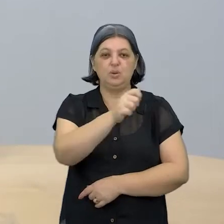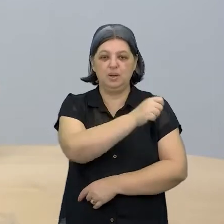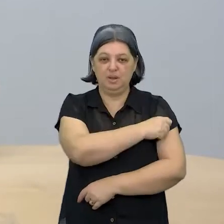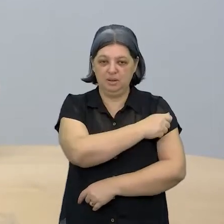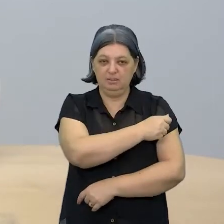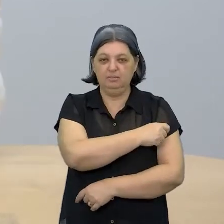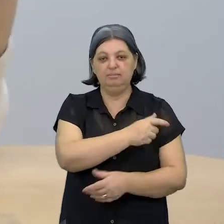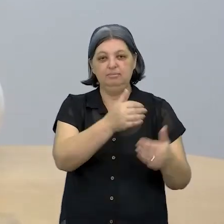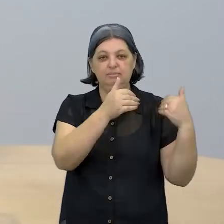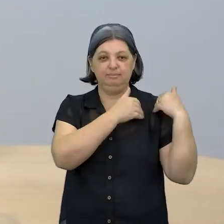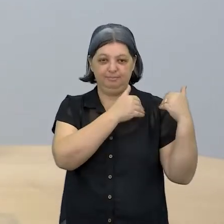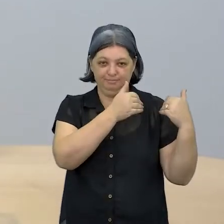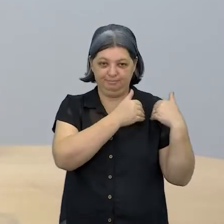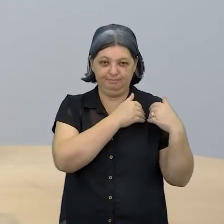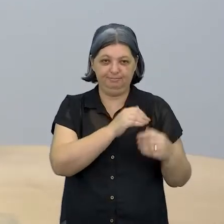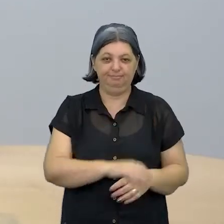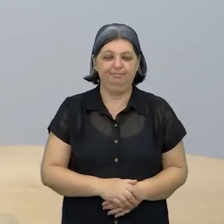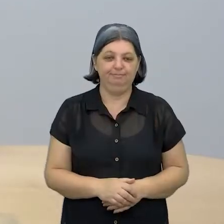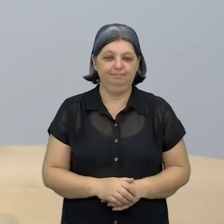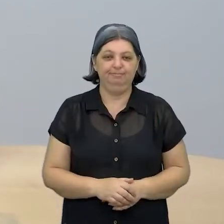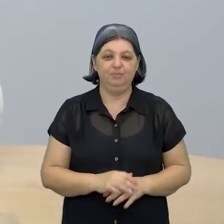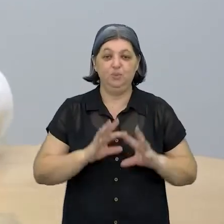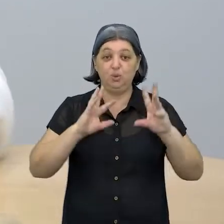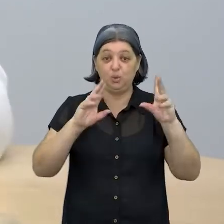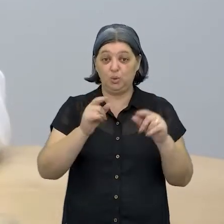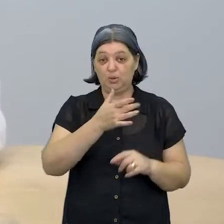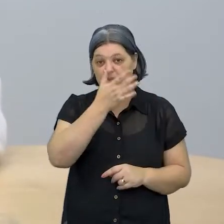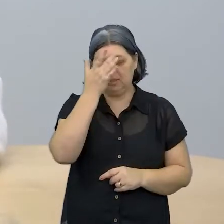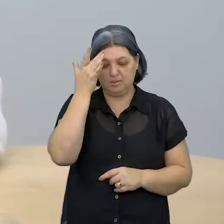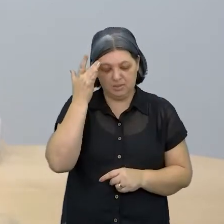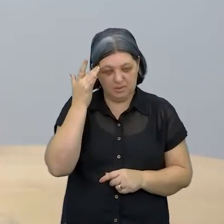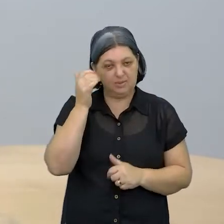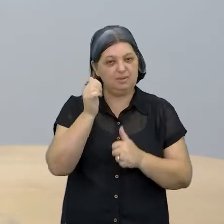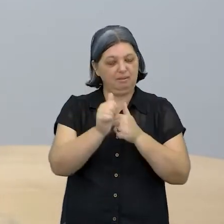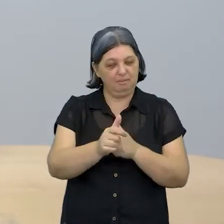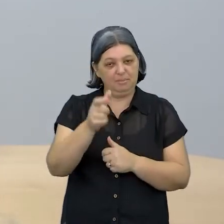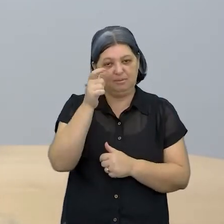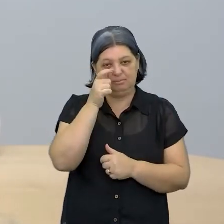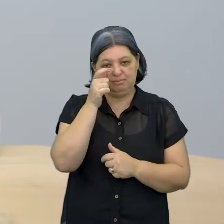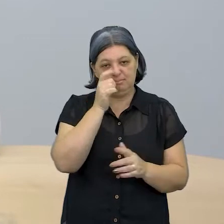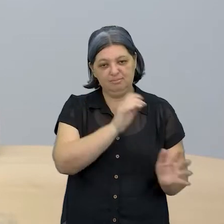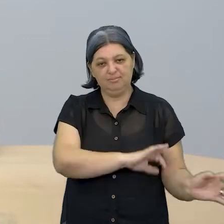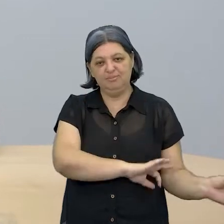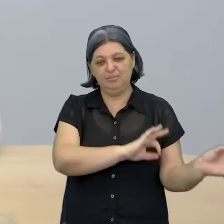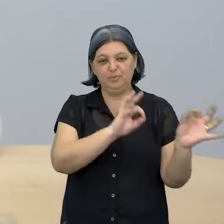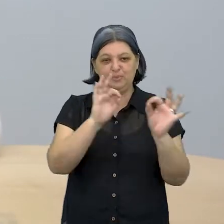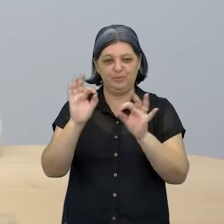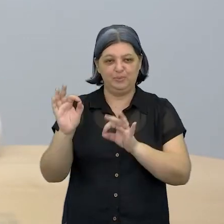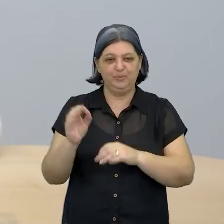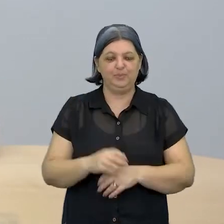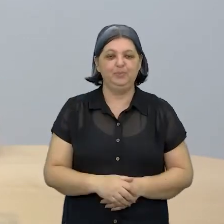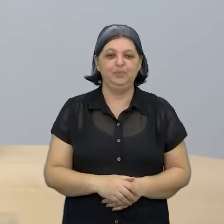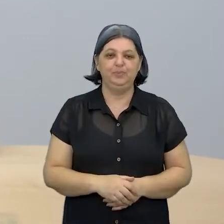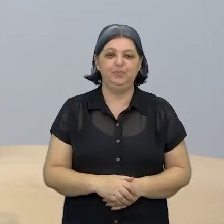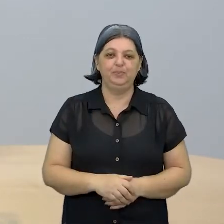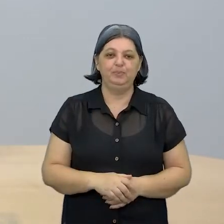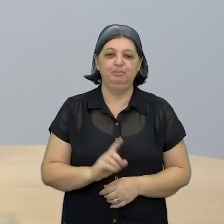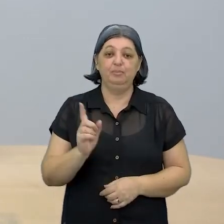professores, responsáveis, enfim, um montão de gente que está sempre aqui com a gente, acompanhando o